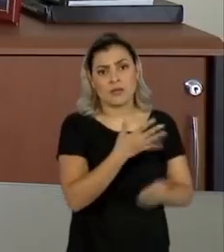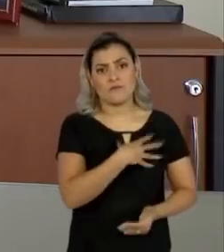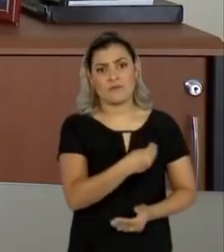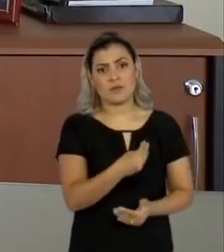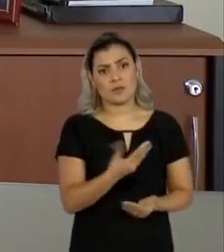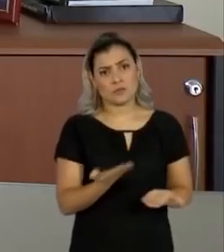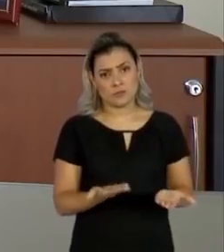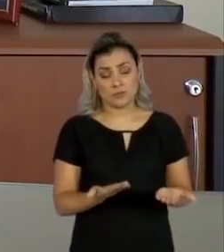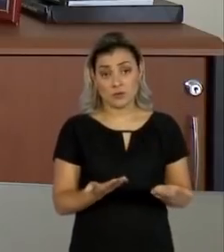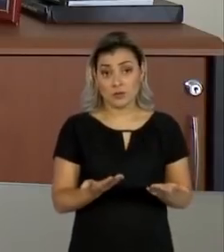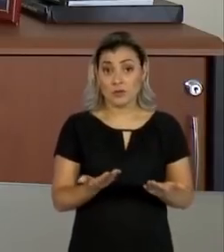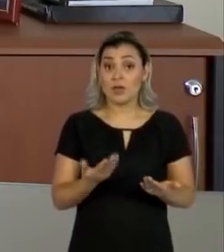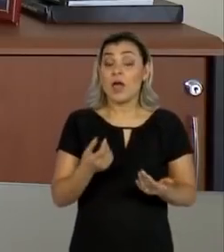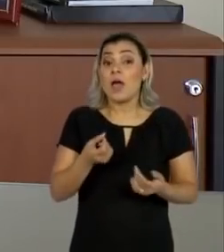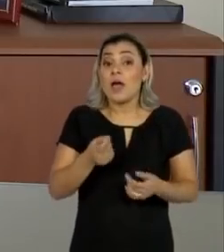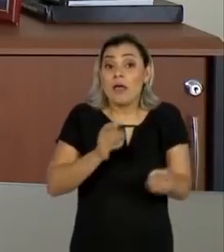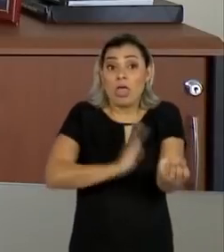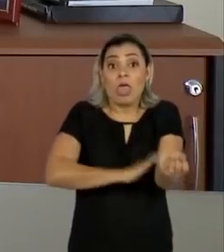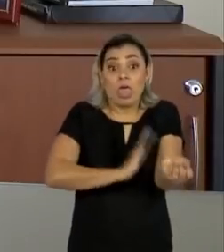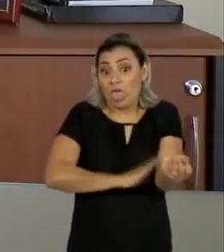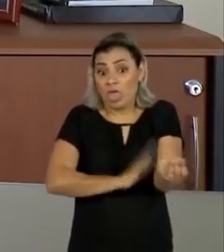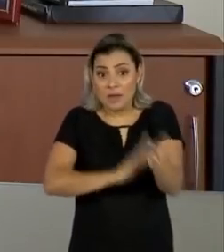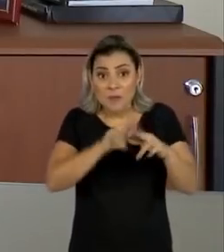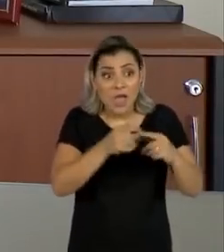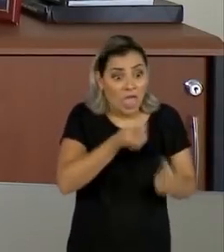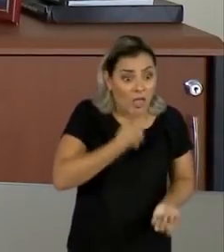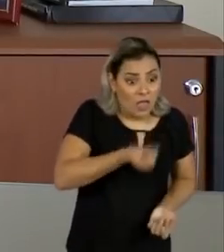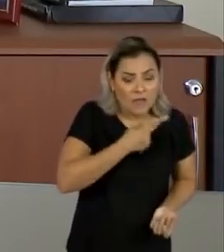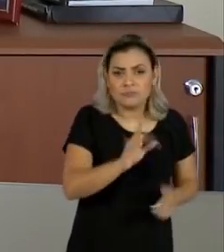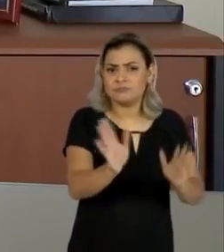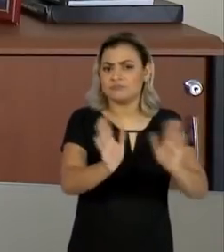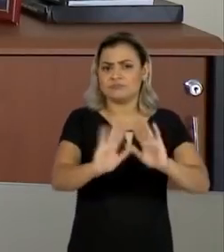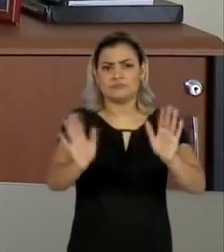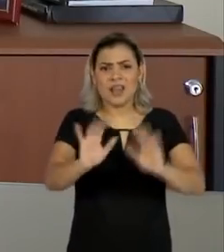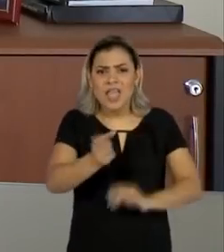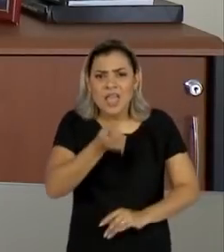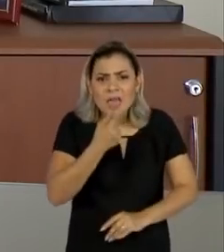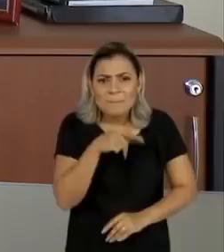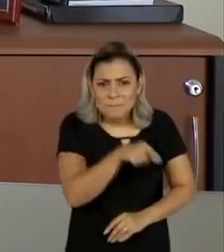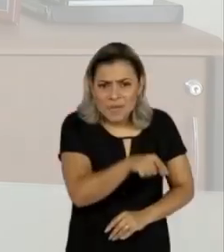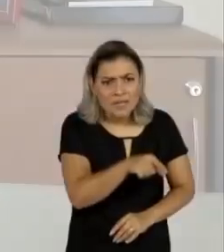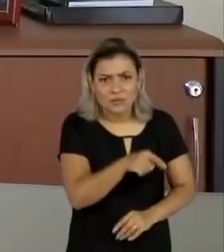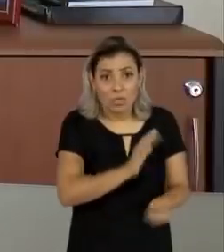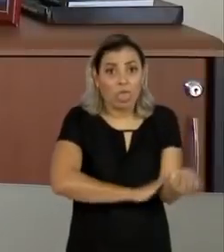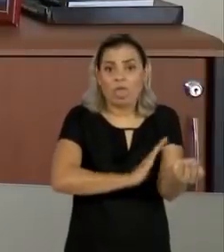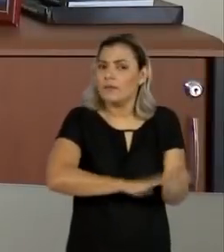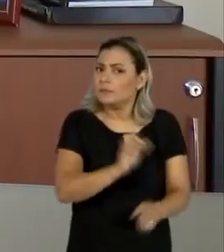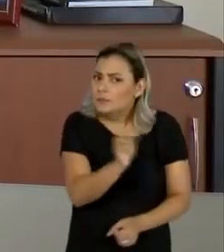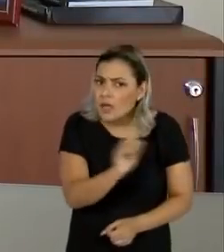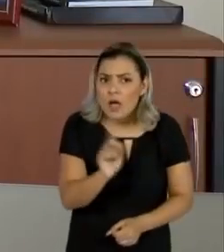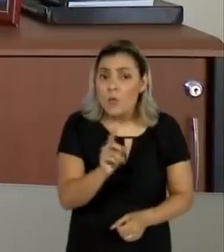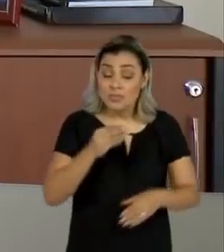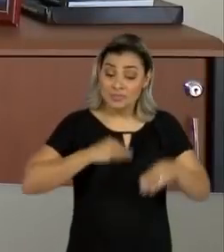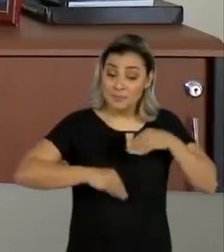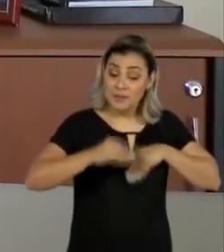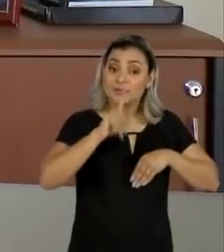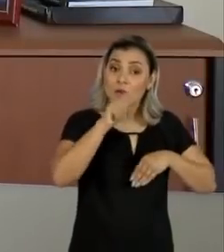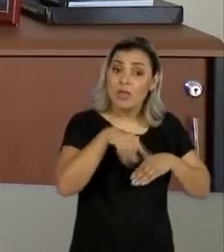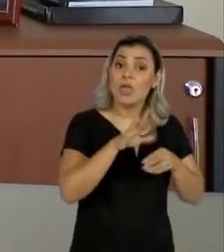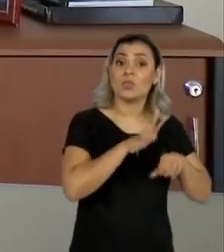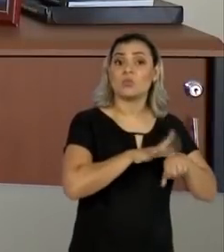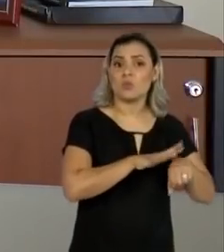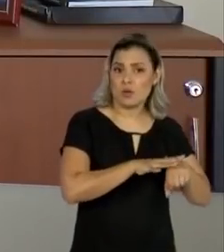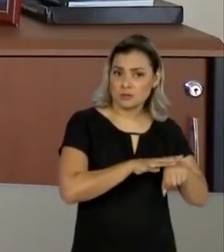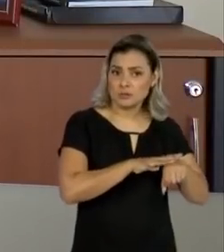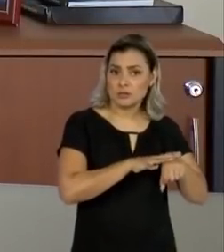A dependência do antidepressivo não existe. O antidepressivo ele não causa dependência. A depressão é uma doença que não